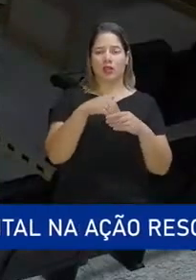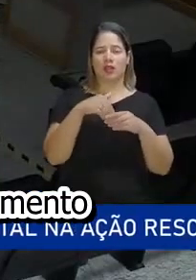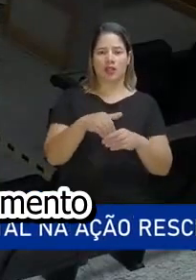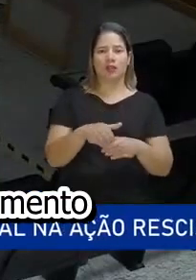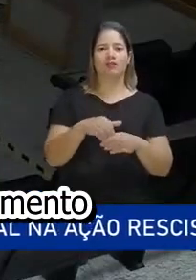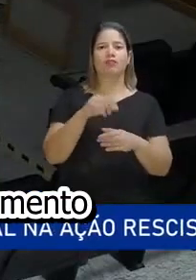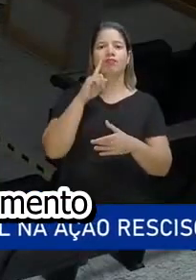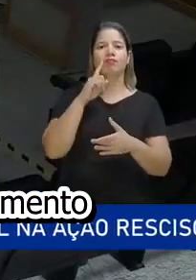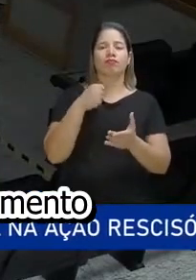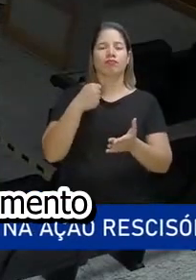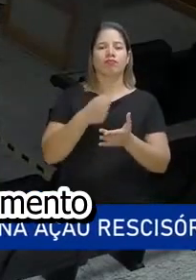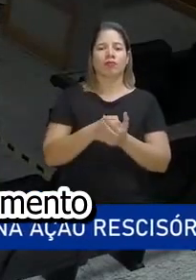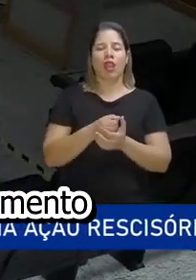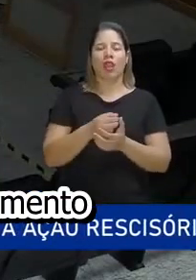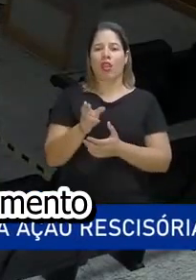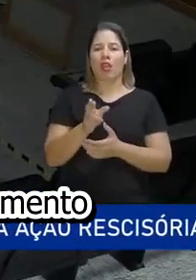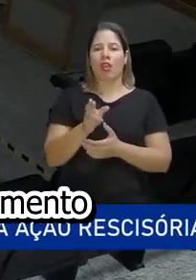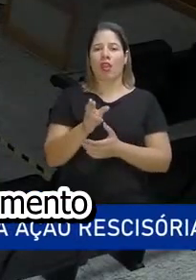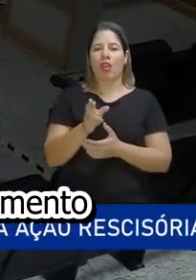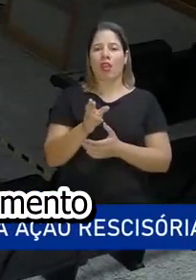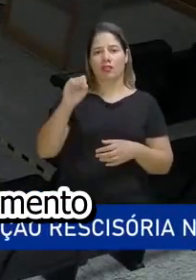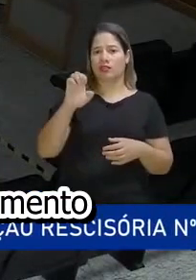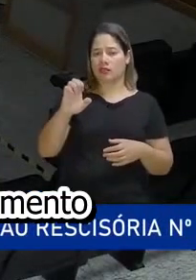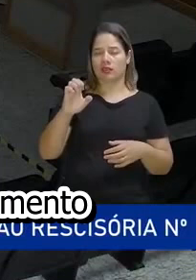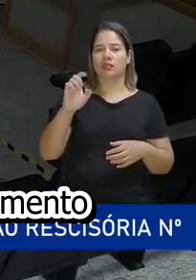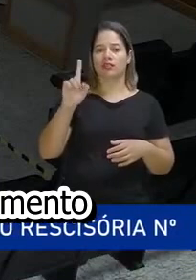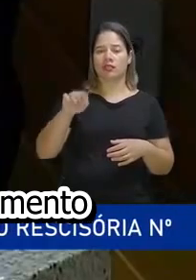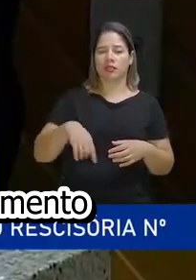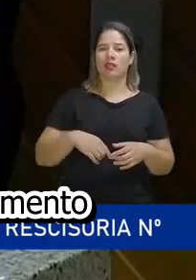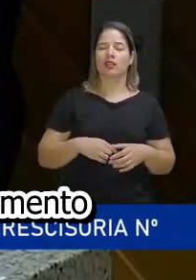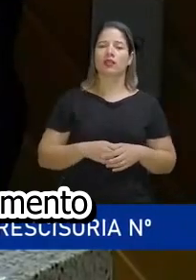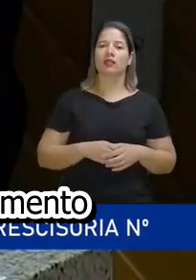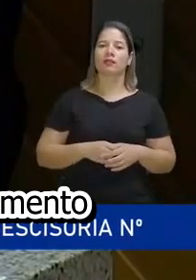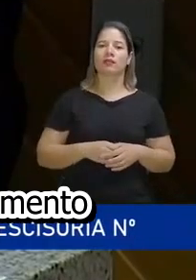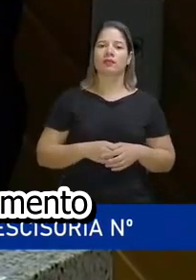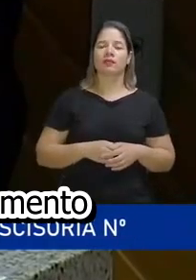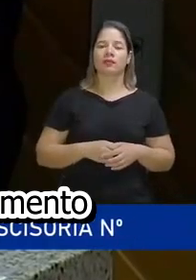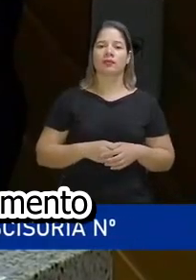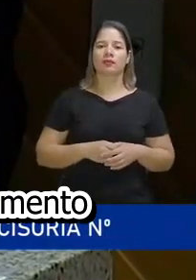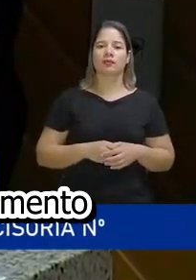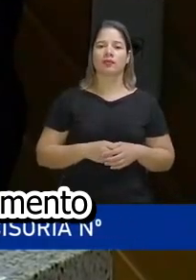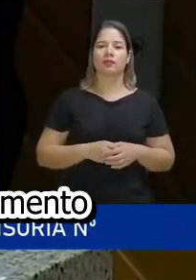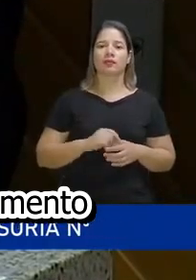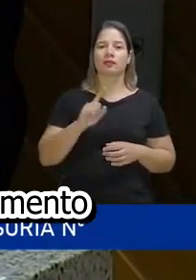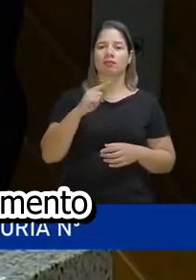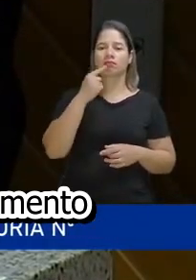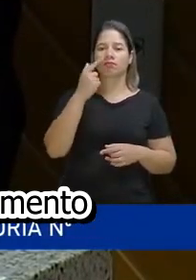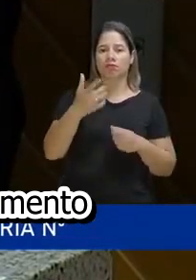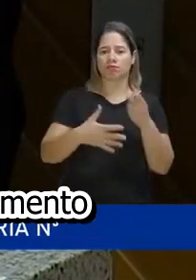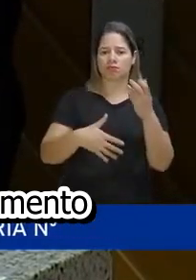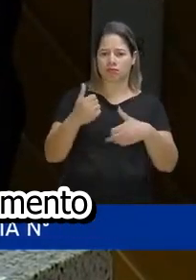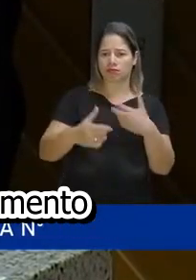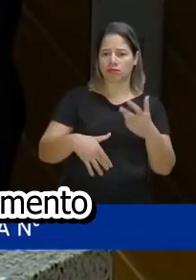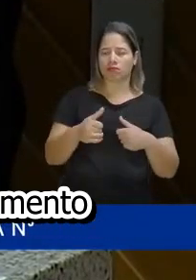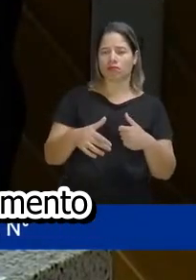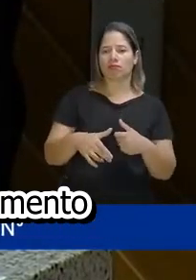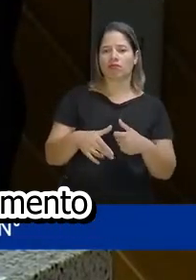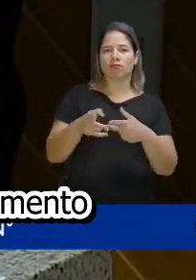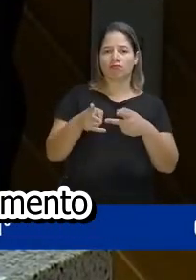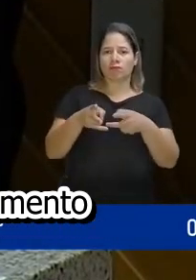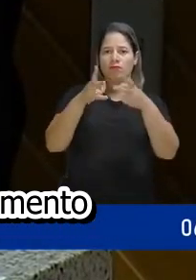ação rescisória no TSE, o pronunciamento no qual se tenha declarado ou